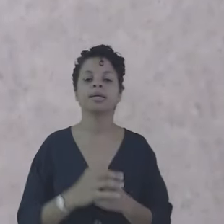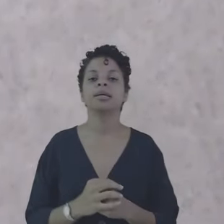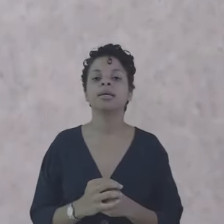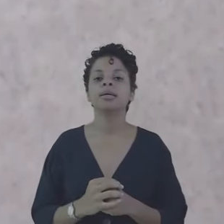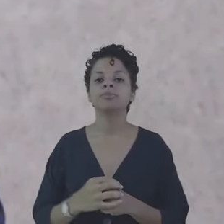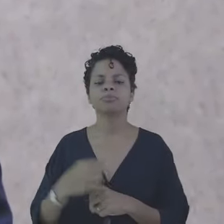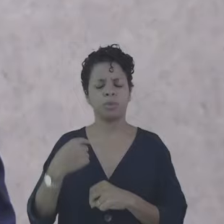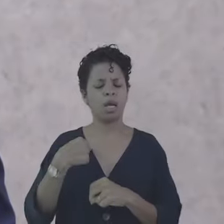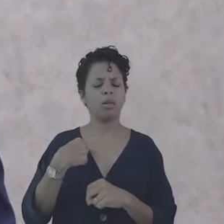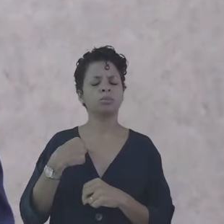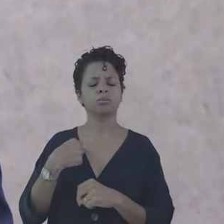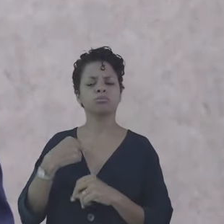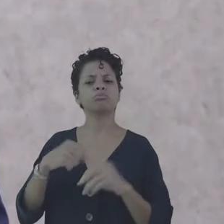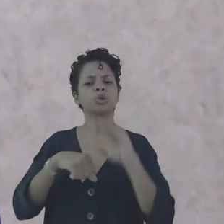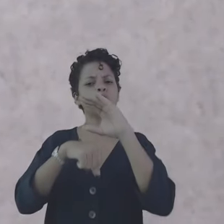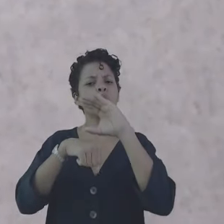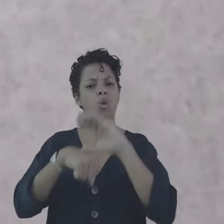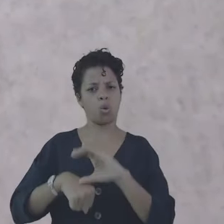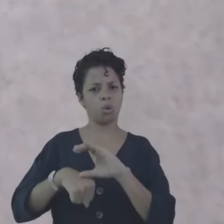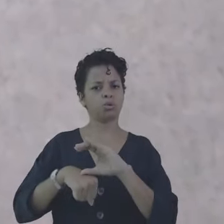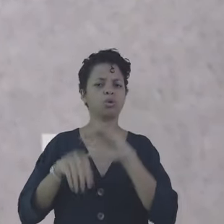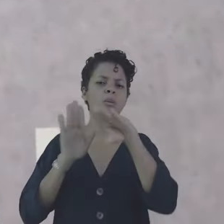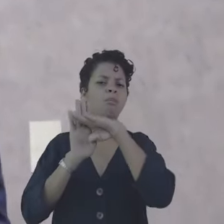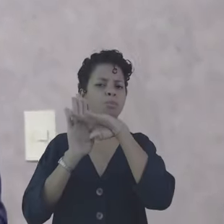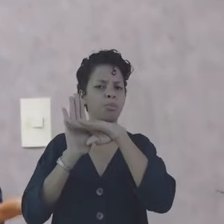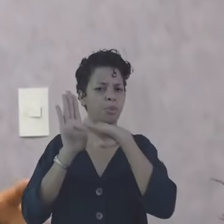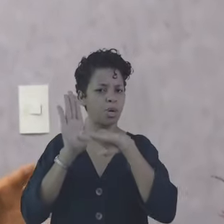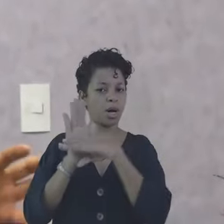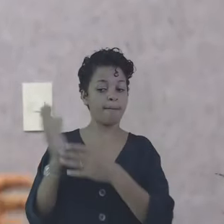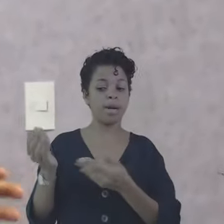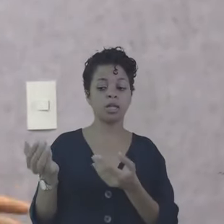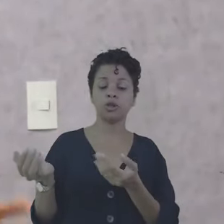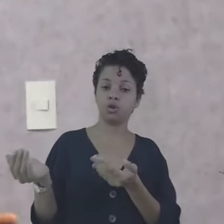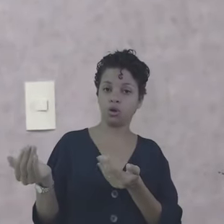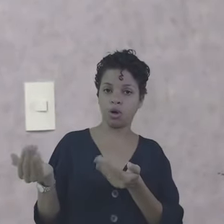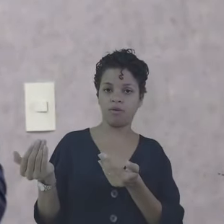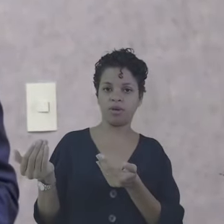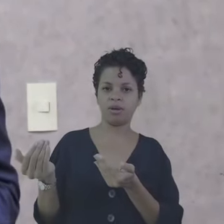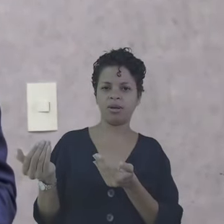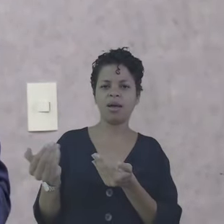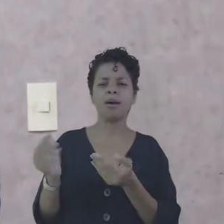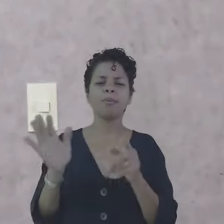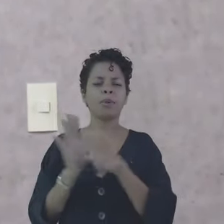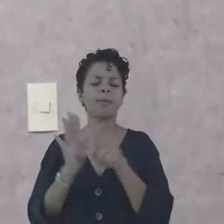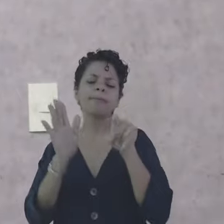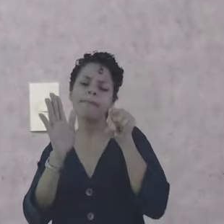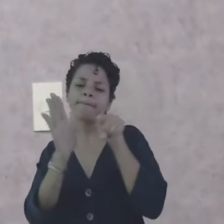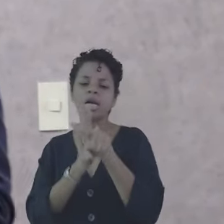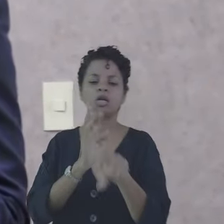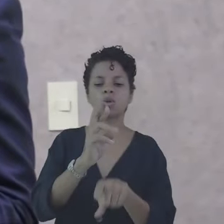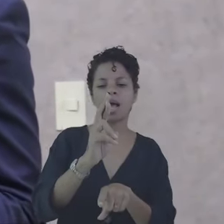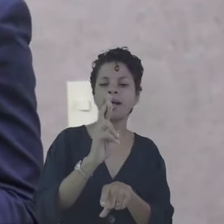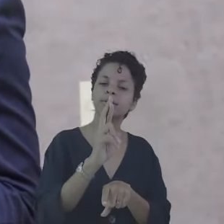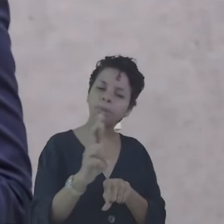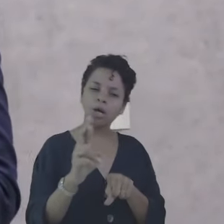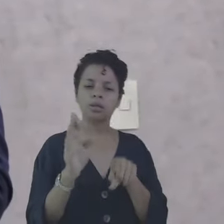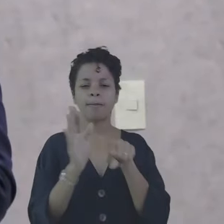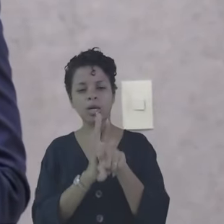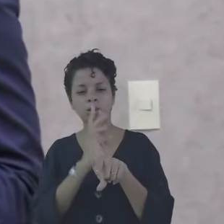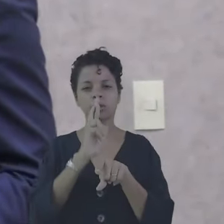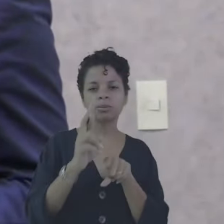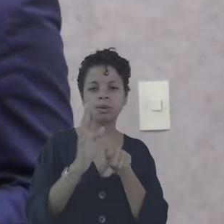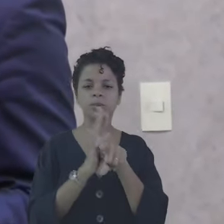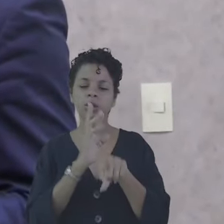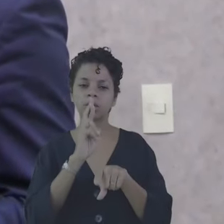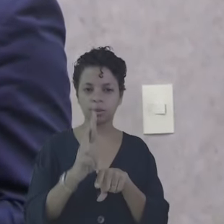programa jovem da igreja. E era um programa de perguntas e respostas, mais ou menos como eu faço com o Fábio aqui no final. E vocês já perceberam que o Fábio não